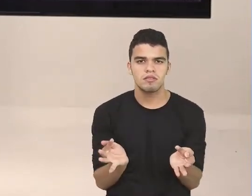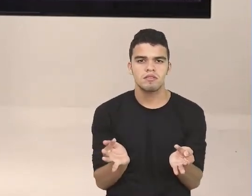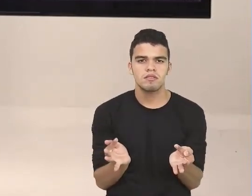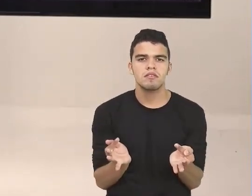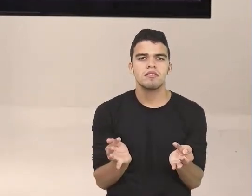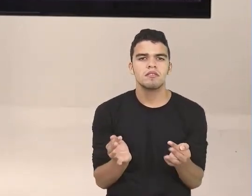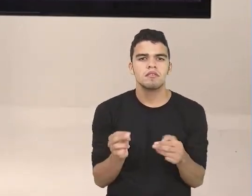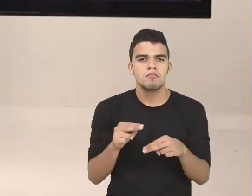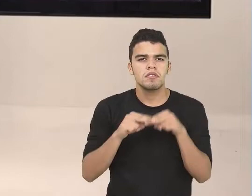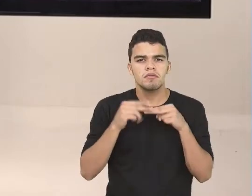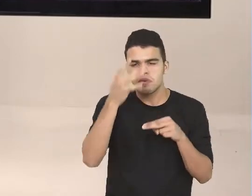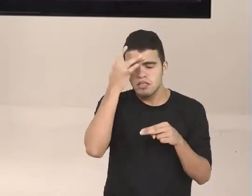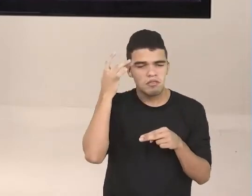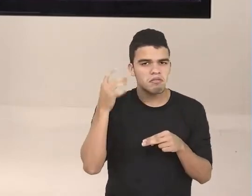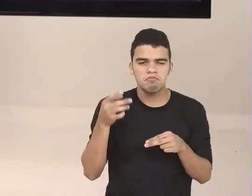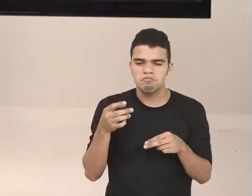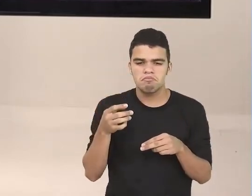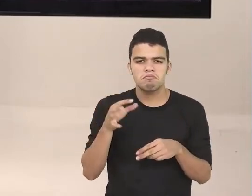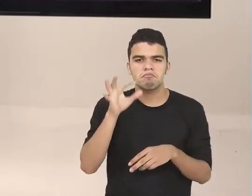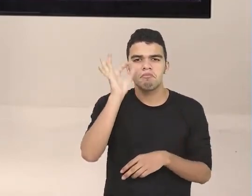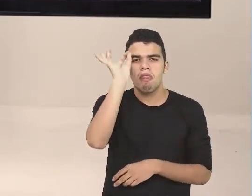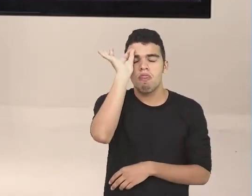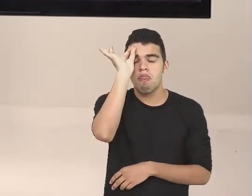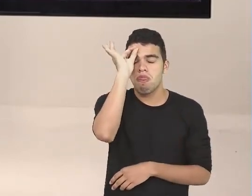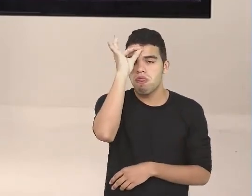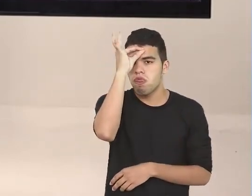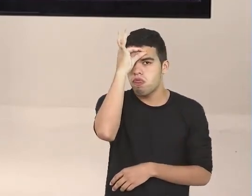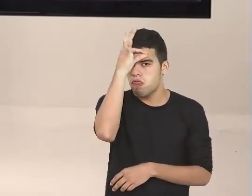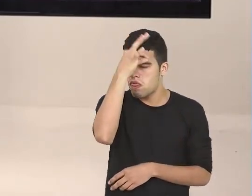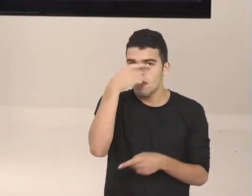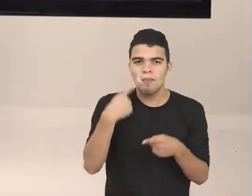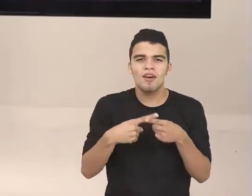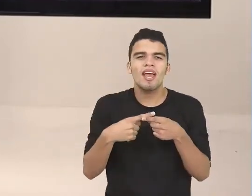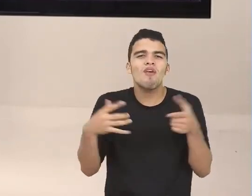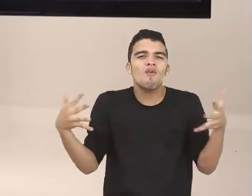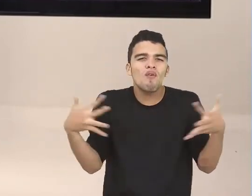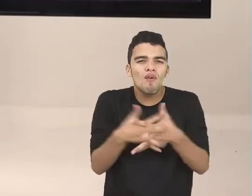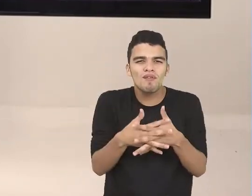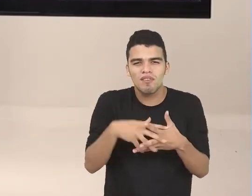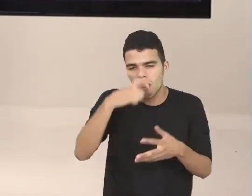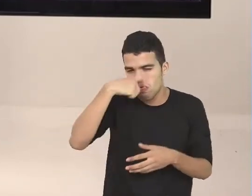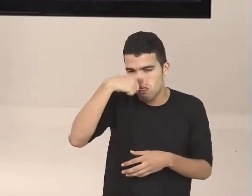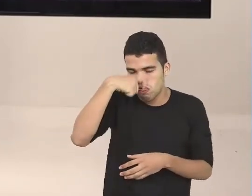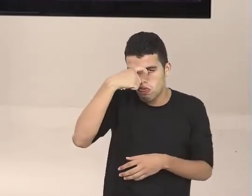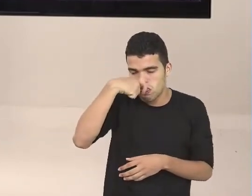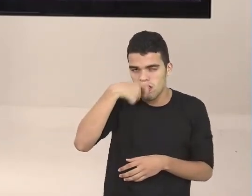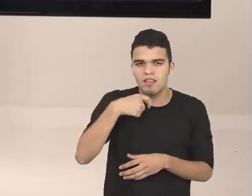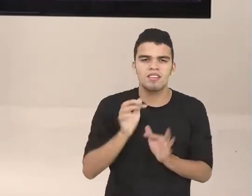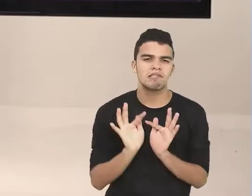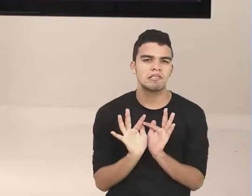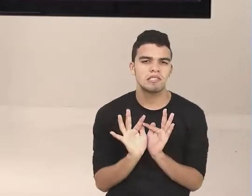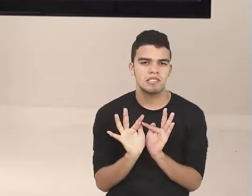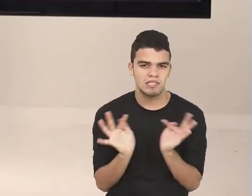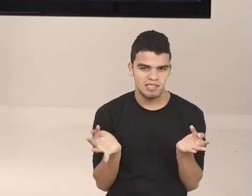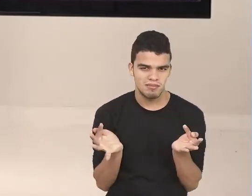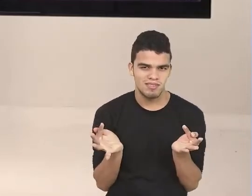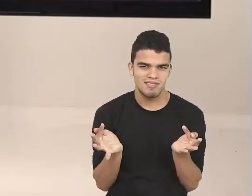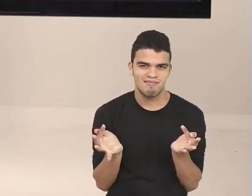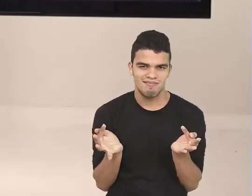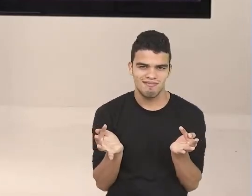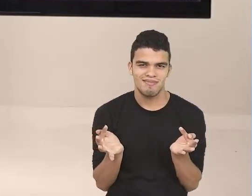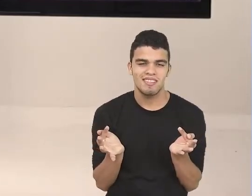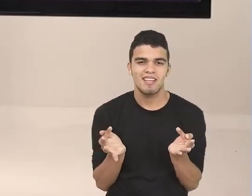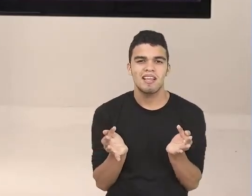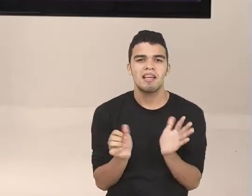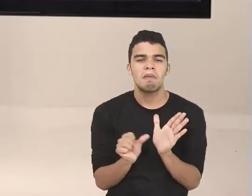desapercebida, porque ela foi confundida com uma gripe comum nos primeiros estágios, nos